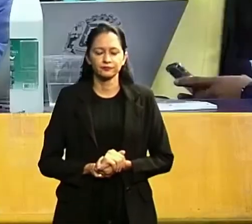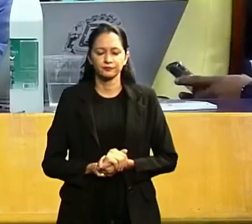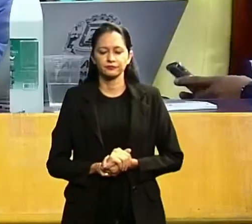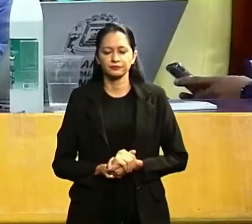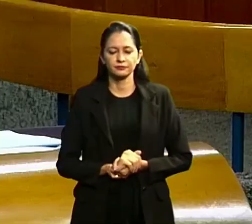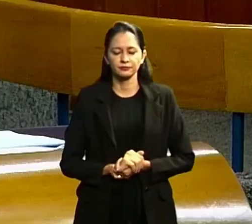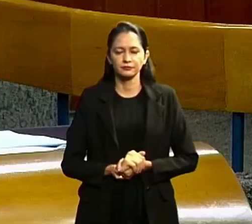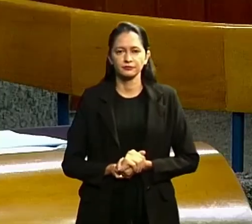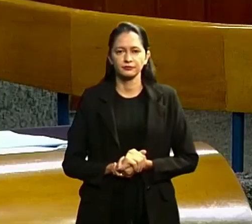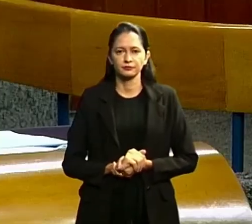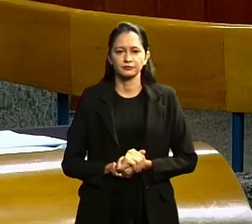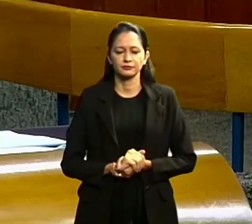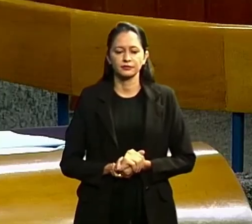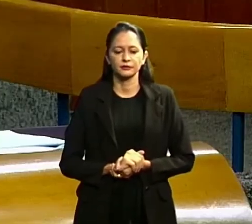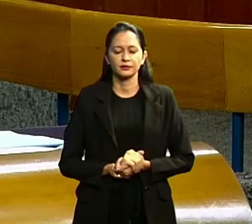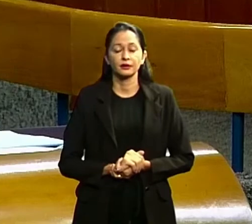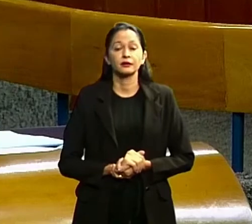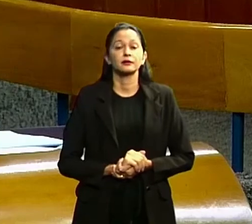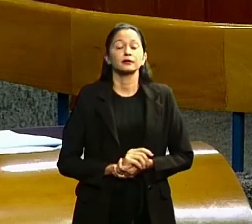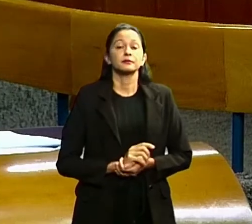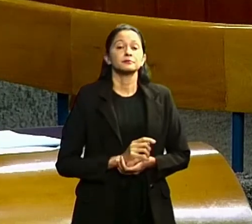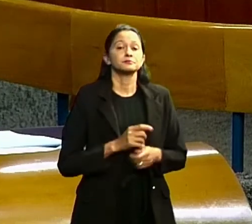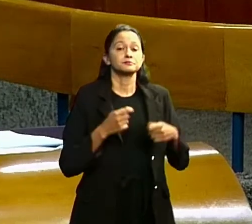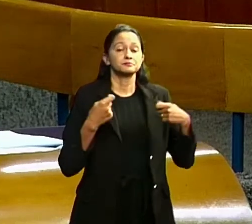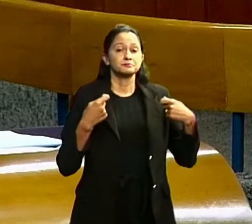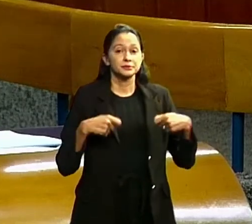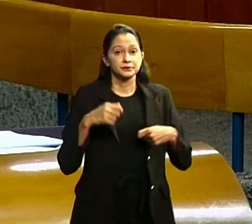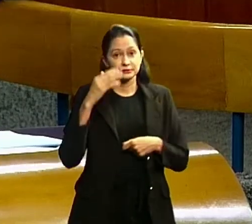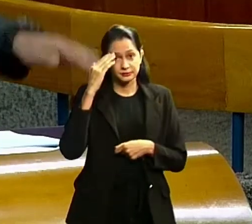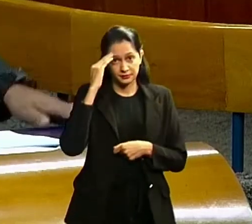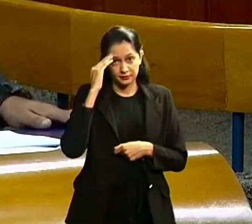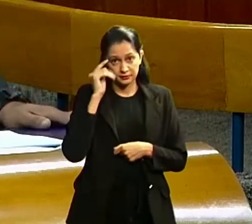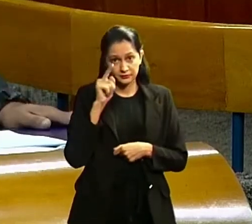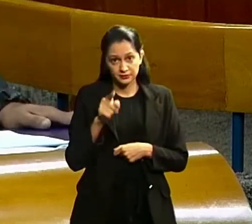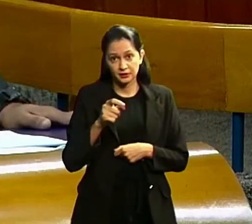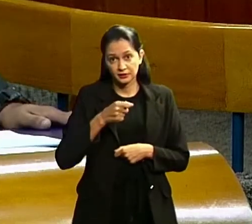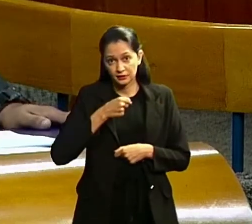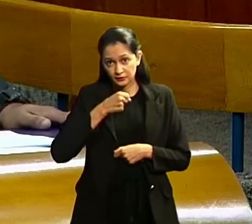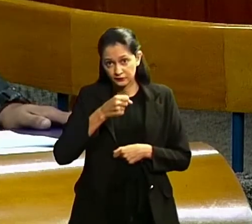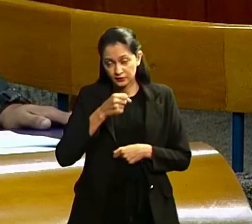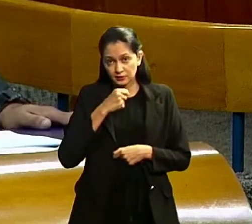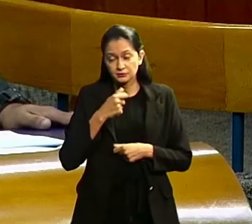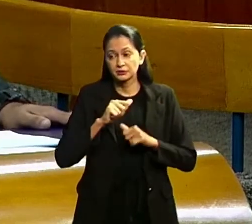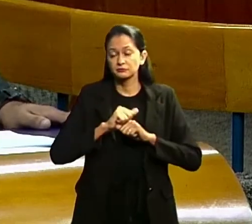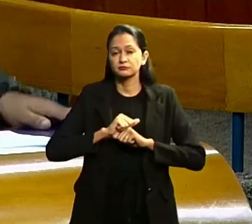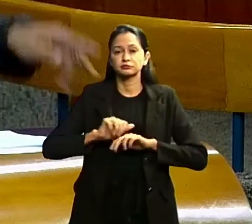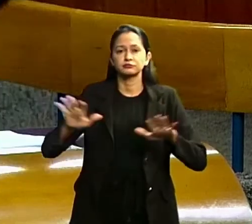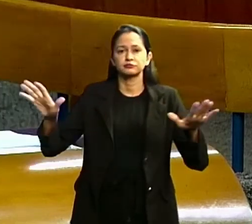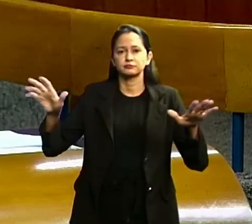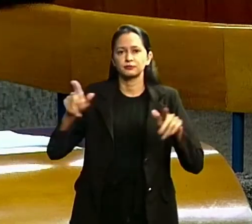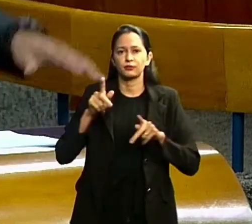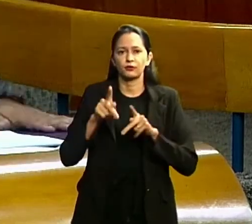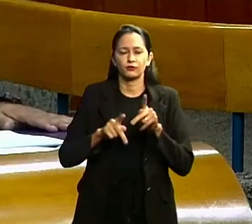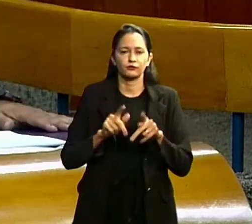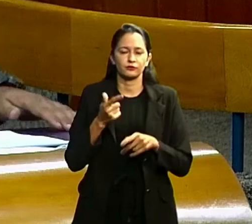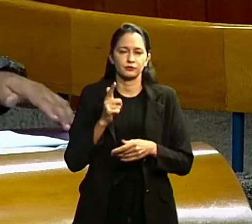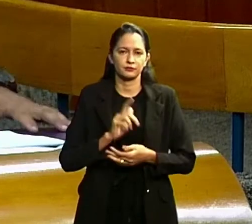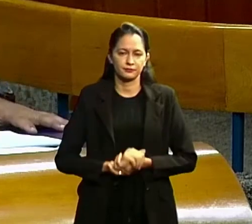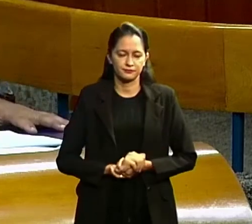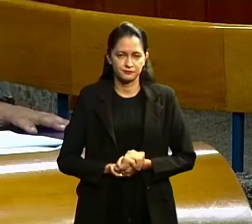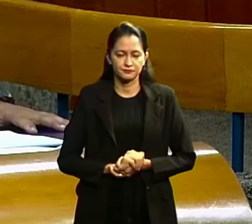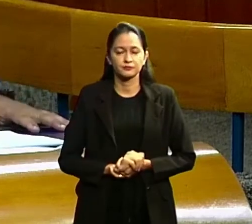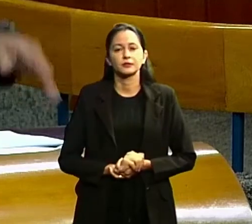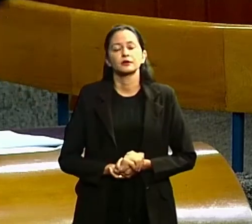Pode concluir, vereador. Lá nós temos que entender que essa entrevista só tem que chegar na casa de todo cidadão goianiense. Agora eu quero falar para a Vossa Excelência